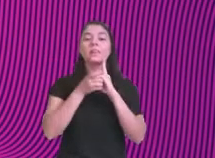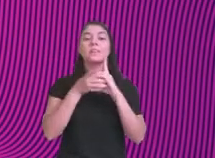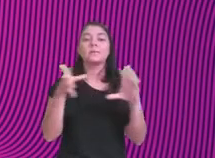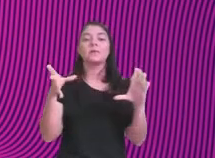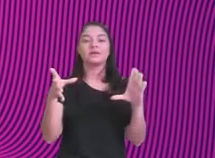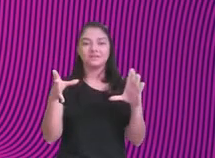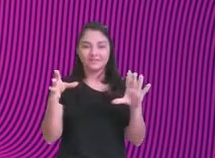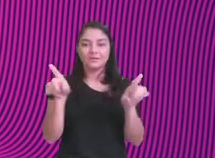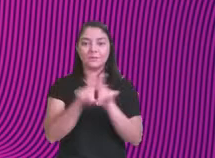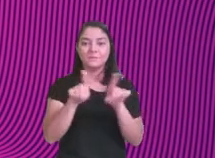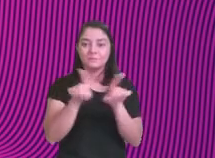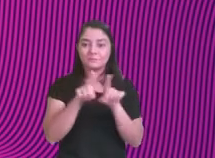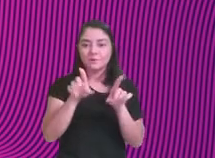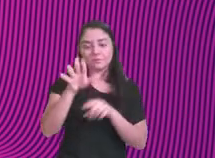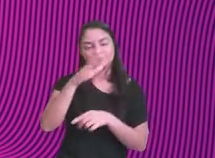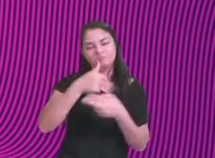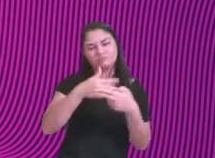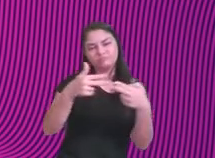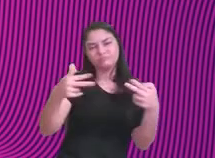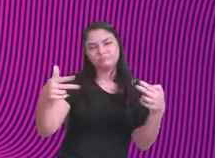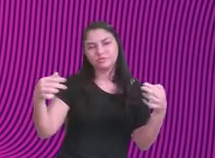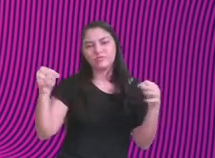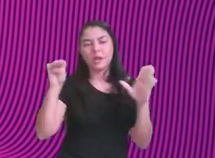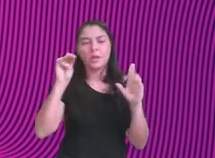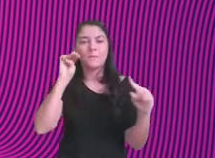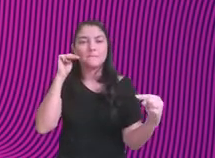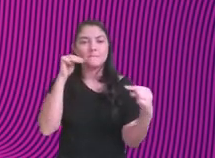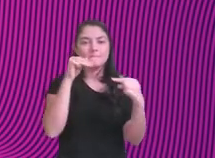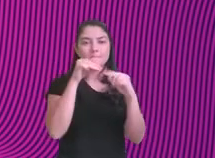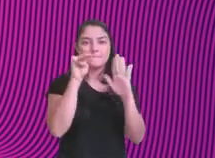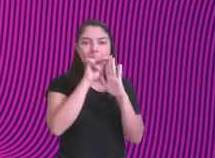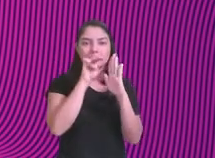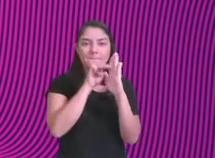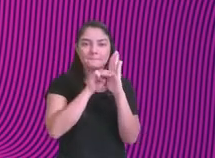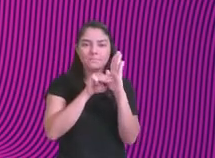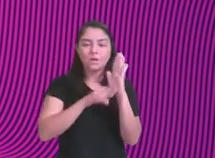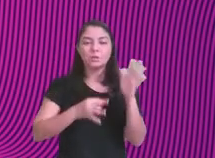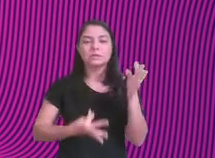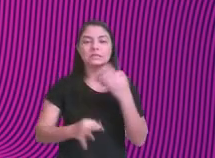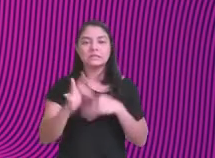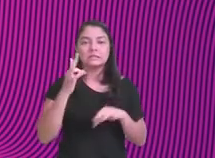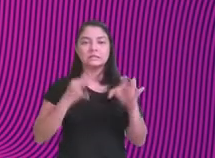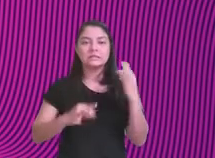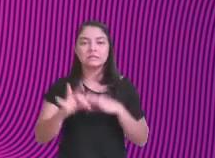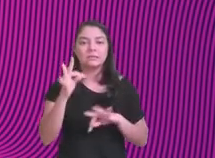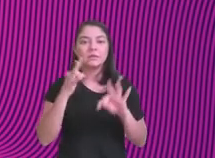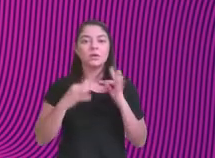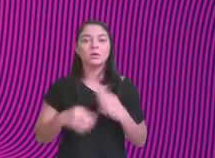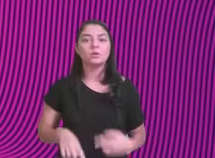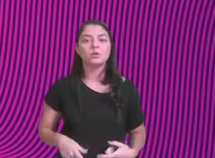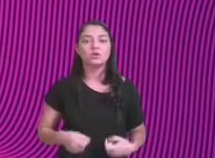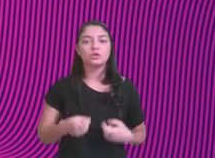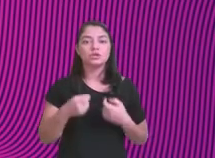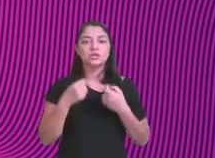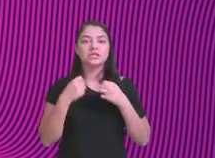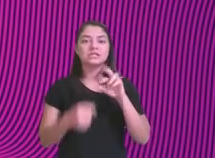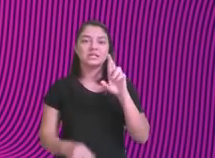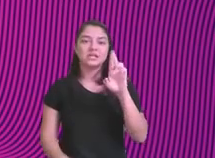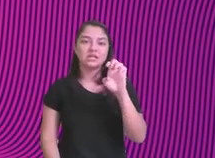difusão desse método de tratamento dos cânceres de reto, especialmente os cânceres de reto